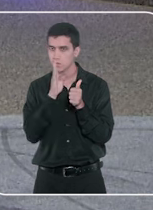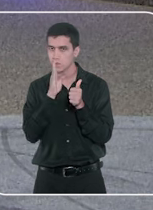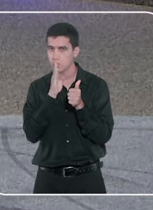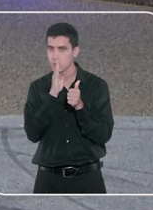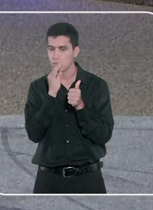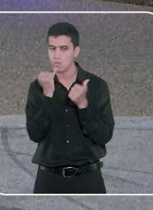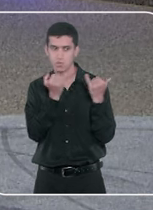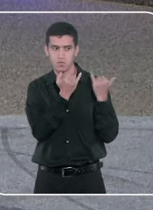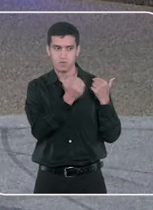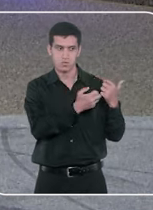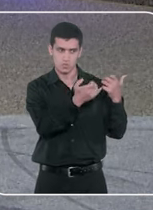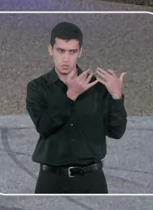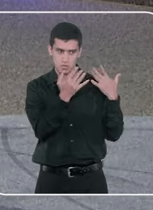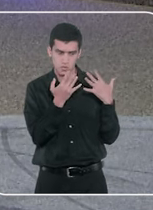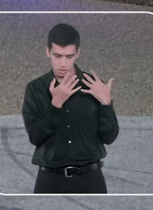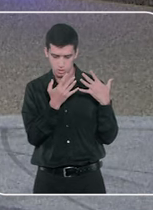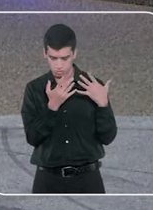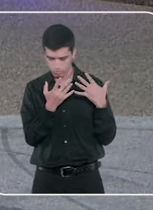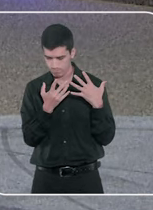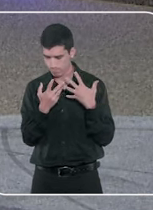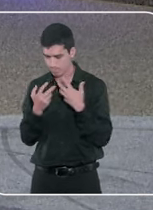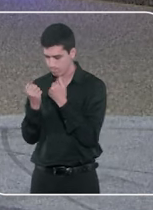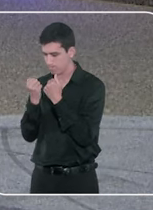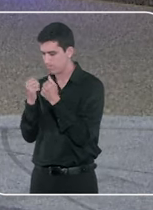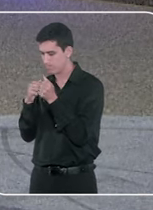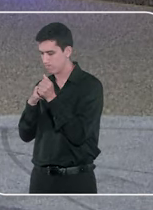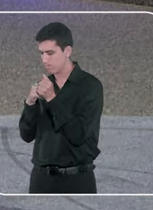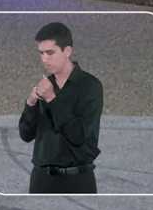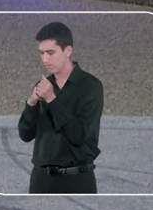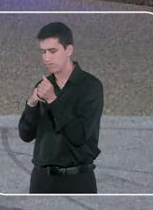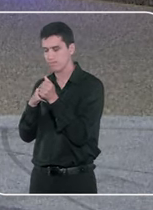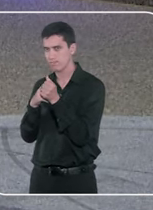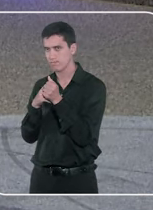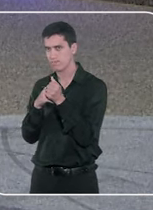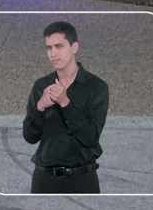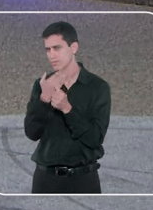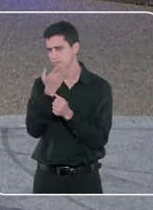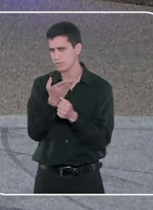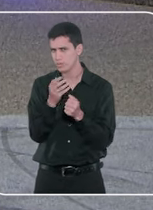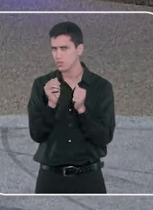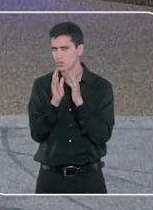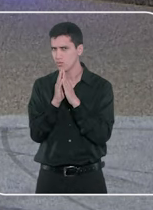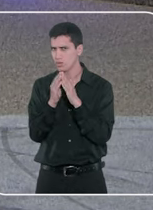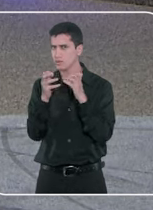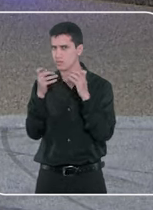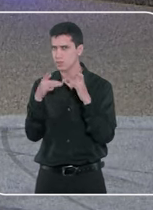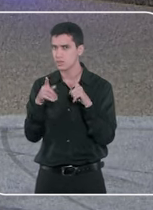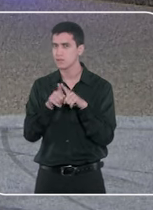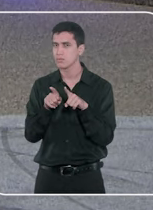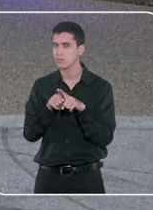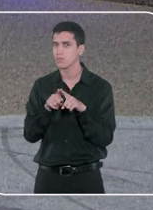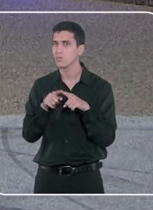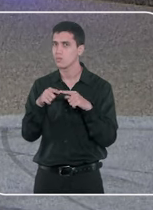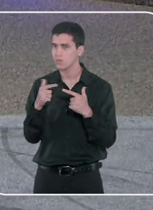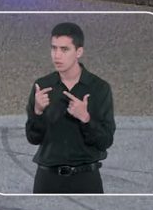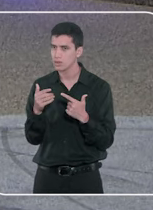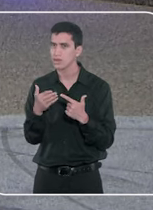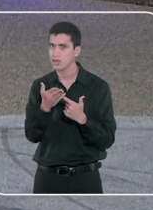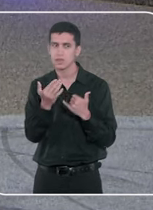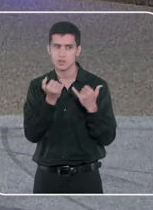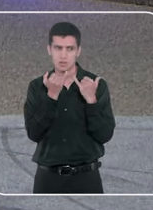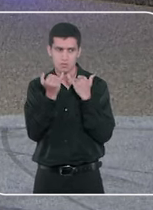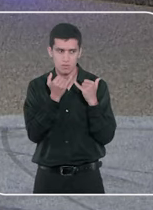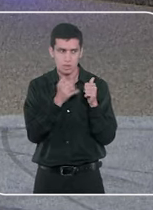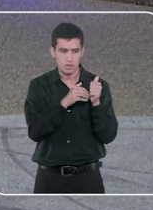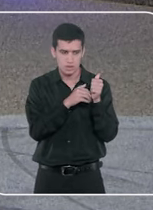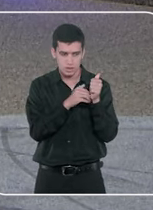prestadas pelo colaborador ou delator em ambos os institutos. Fala um pouquinho sobre isso e também quando essas informações, ou seja, quando o sigilo